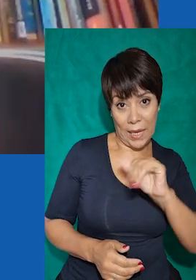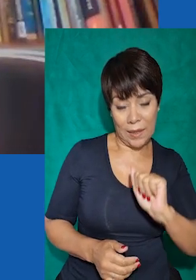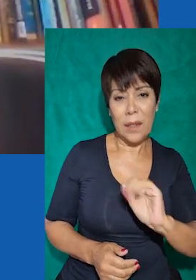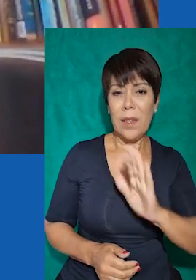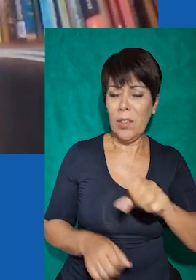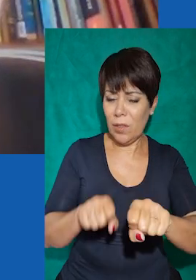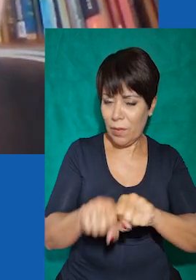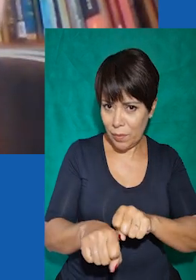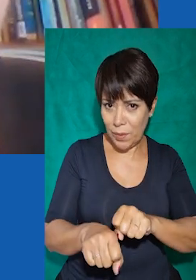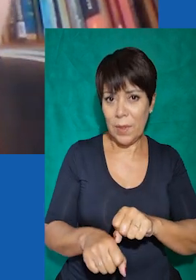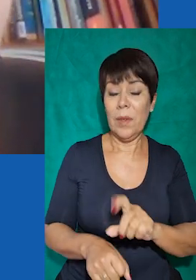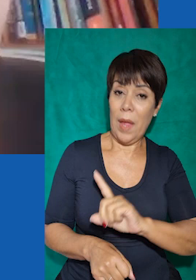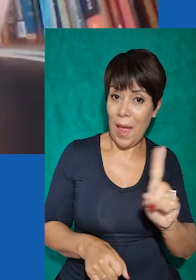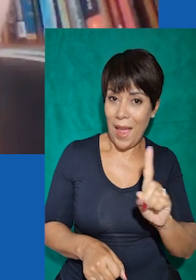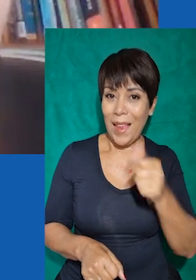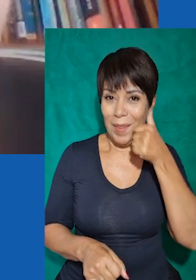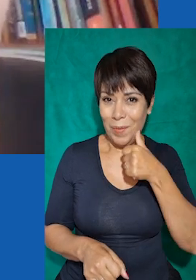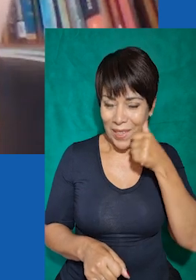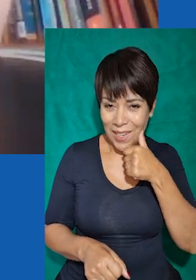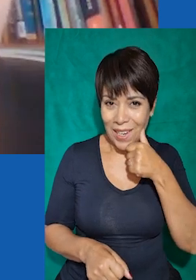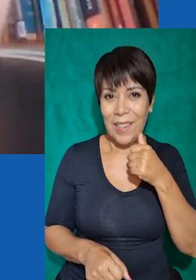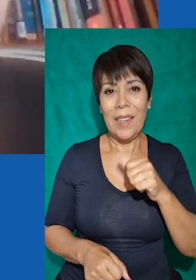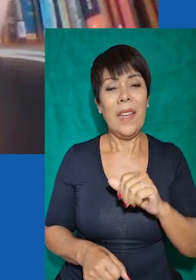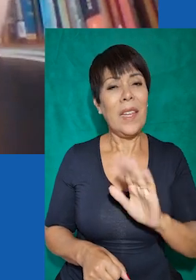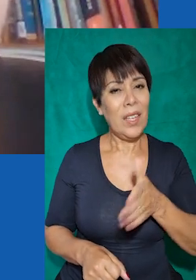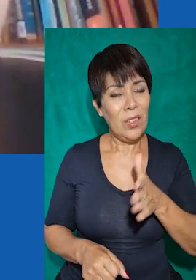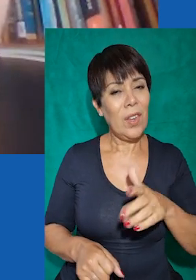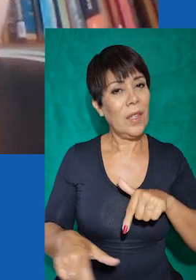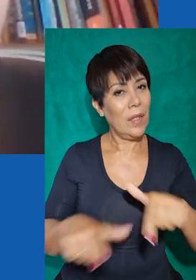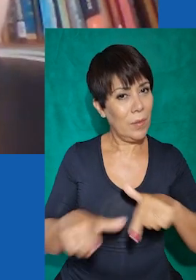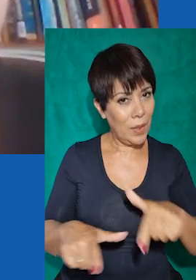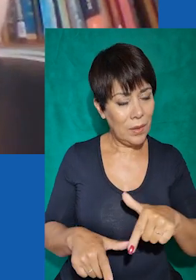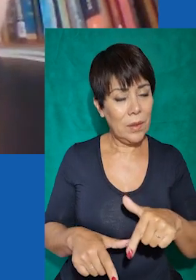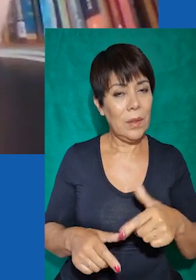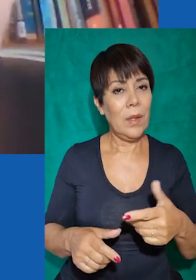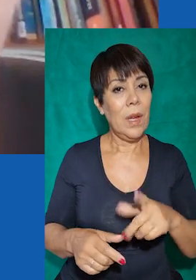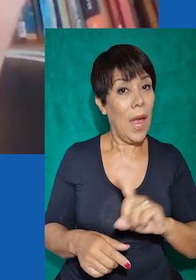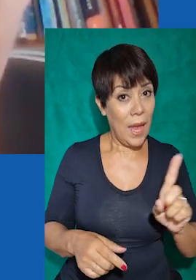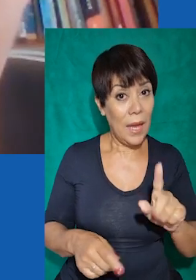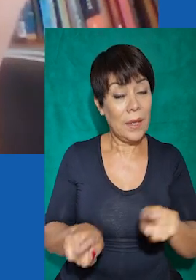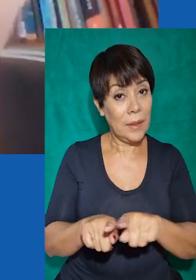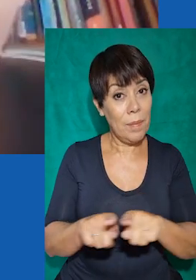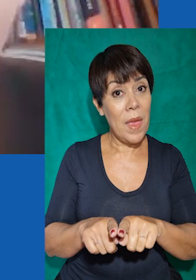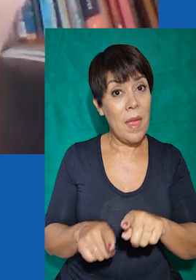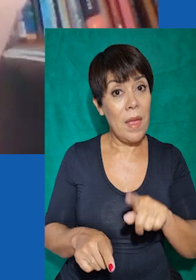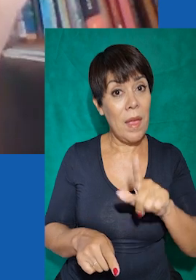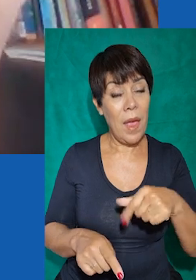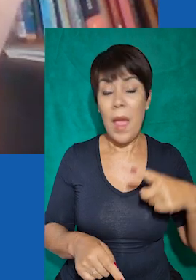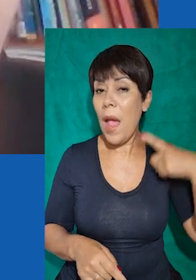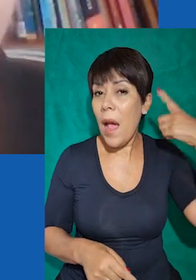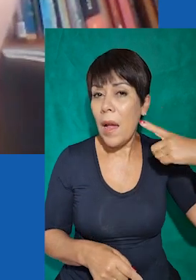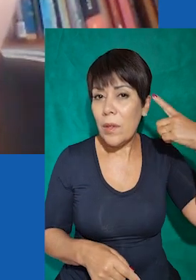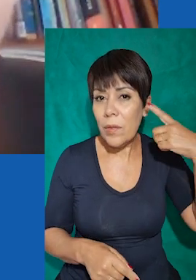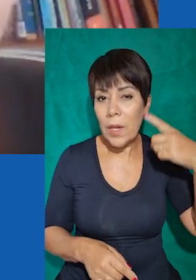já mencionou, ela, além do que Bibi já disse, ela, a Joênia é advogada